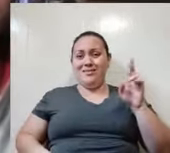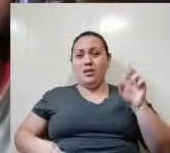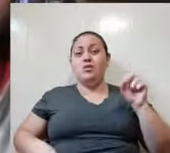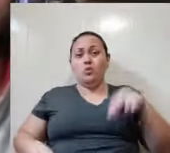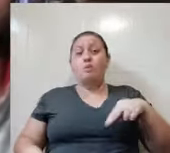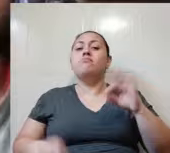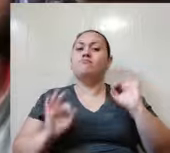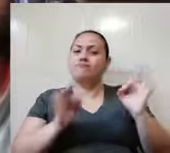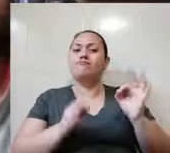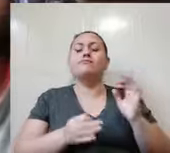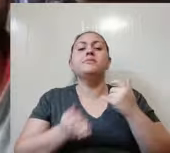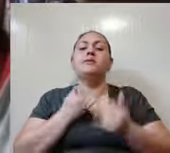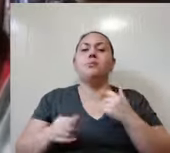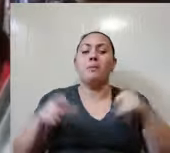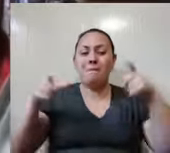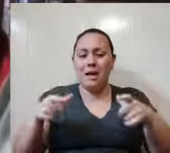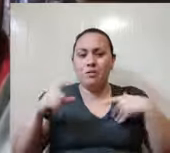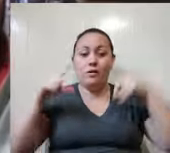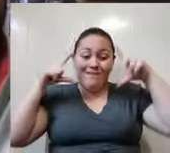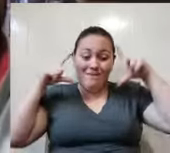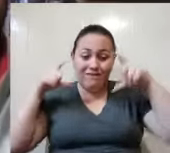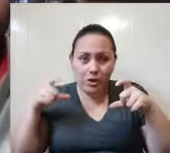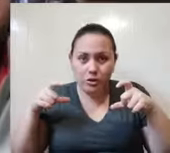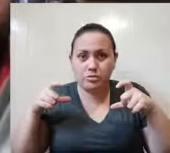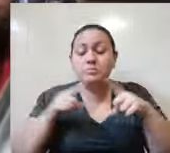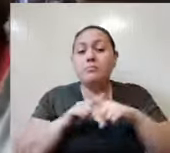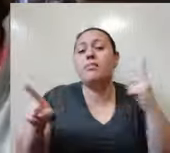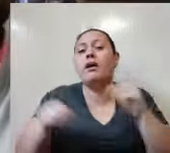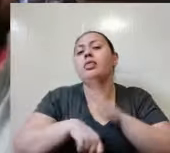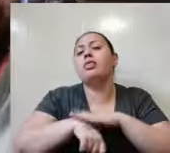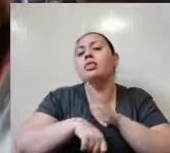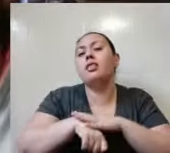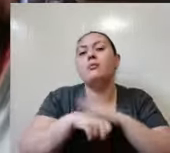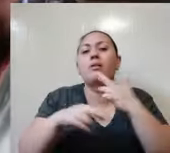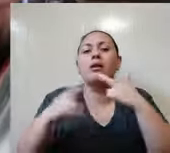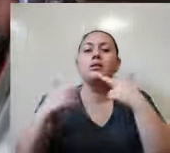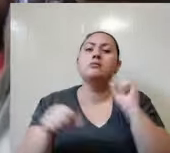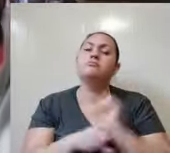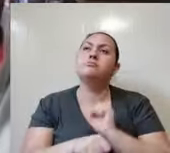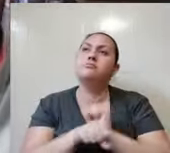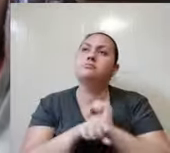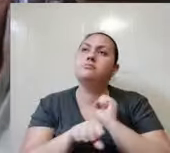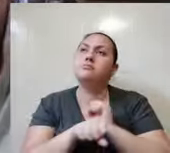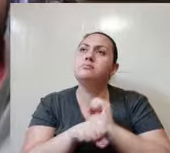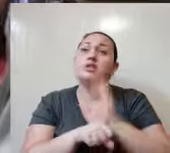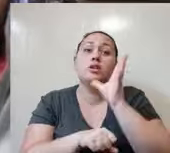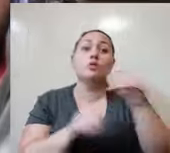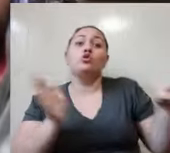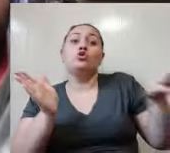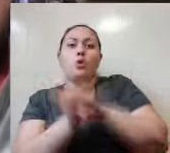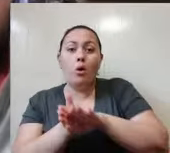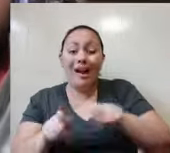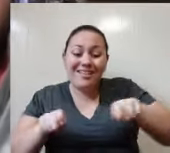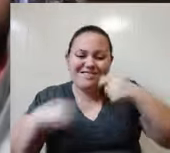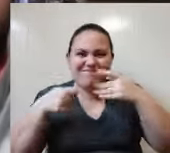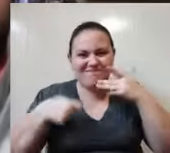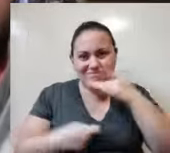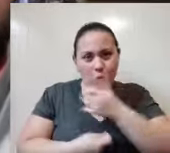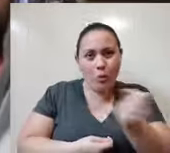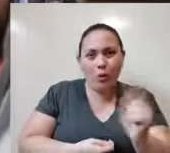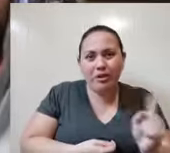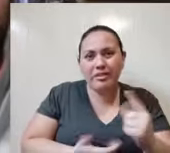bom, aquela foto daquele prato maravilhoso. Quanto tempo as pessoas ficaram no restaurante esperando? Será que realmente estava legal? E da viagem, bom, e